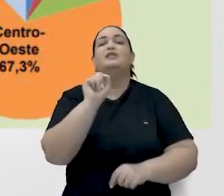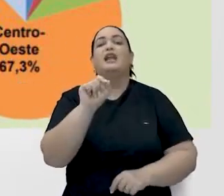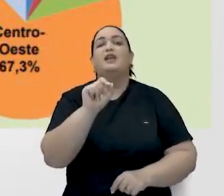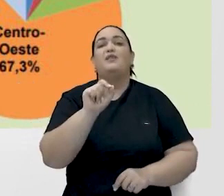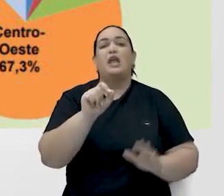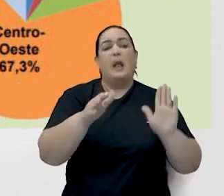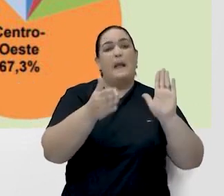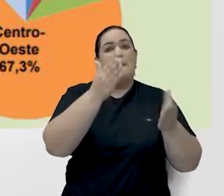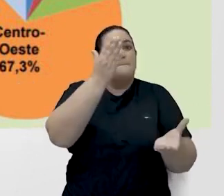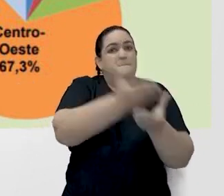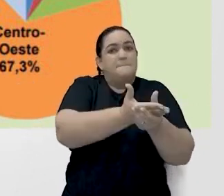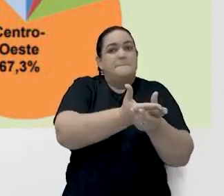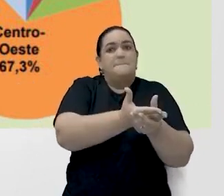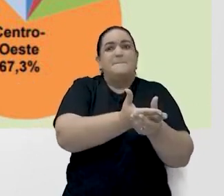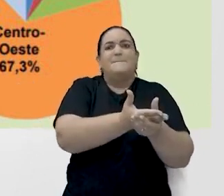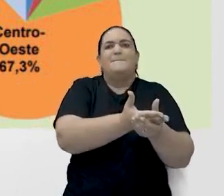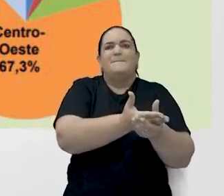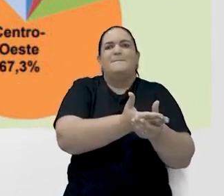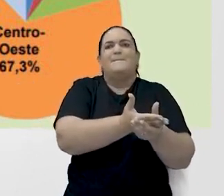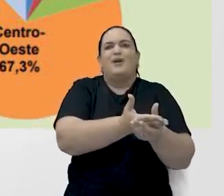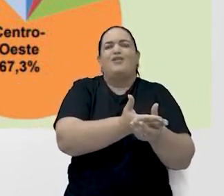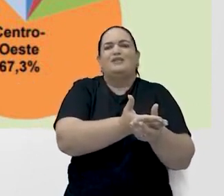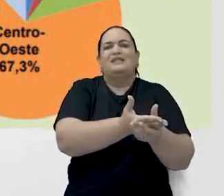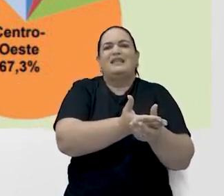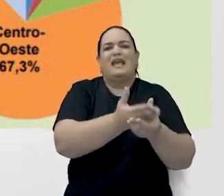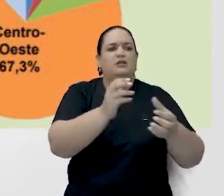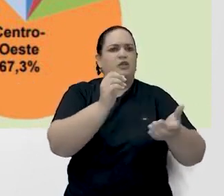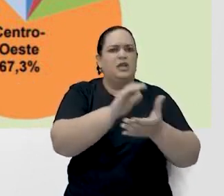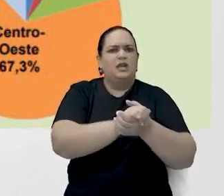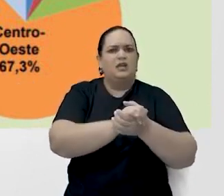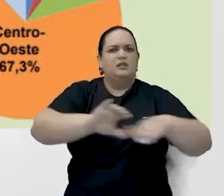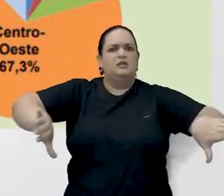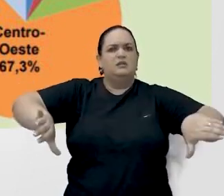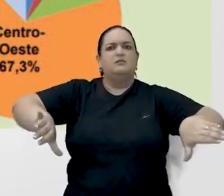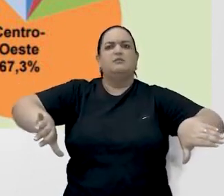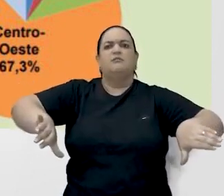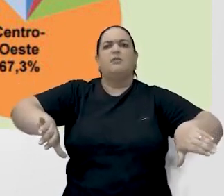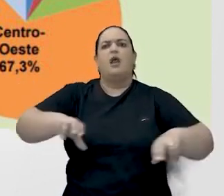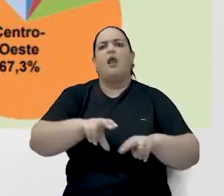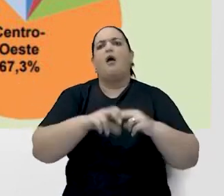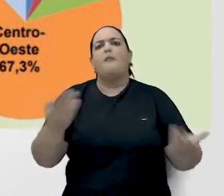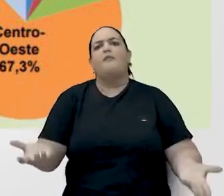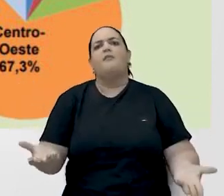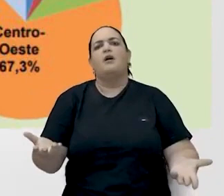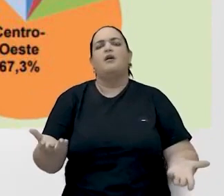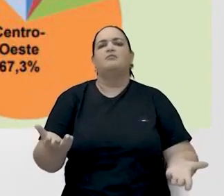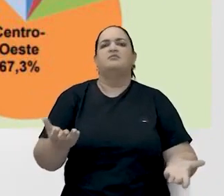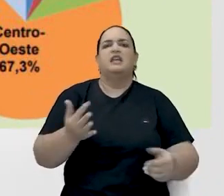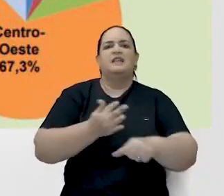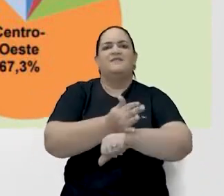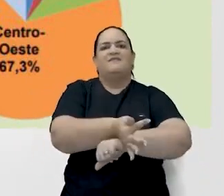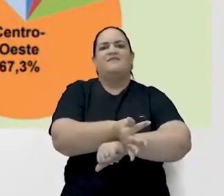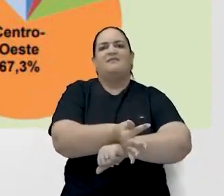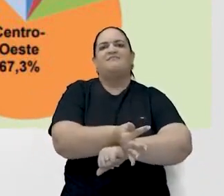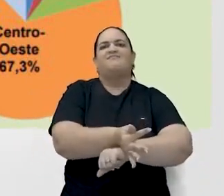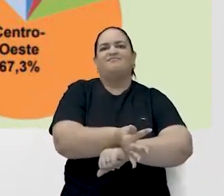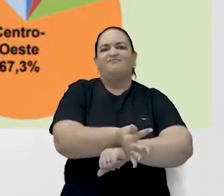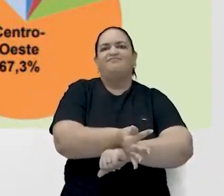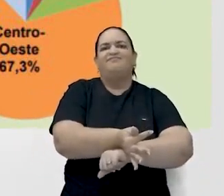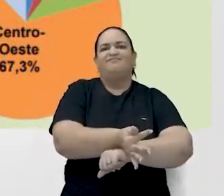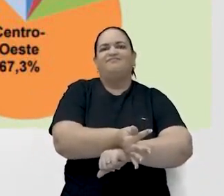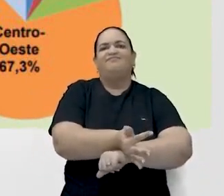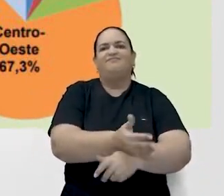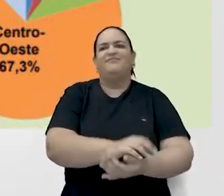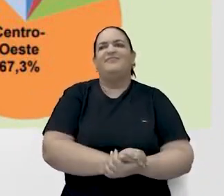envolvendo litígios referentes a fake news, só pelo TSE, desde mais ou